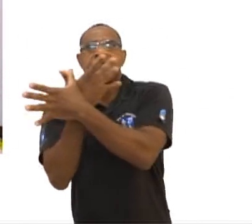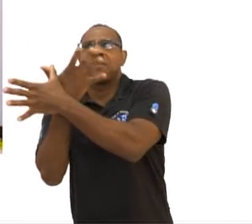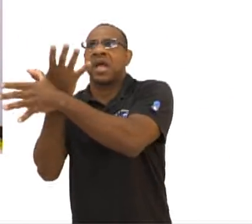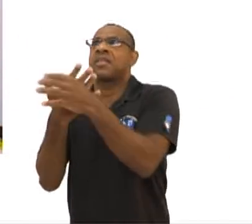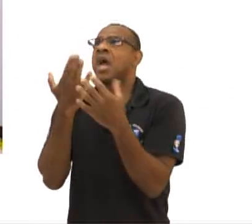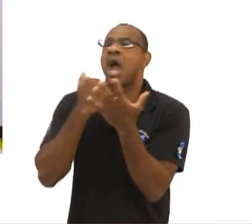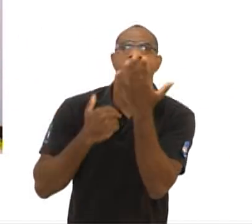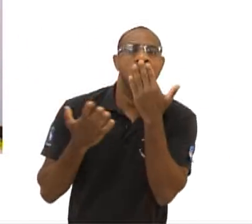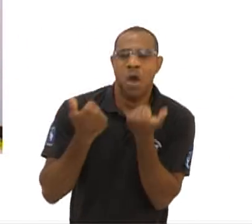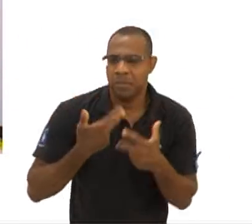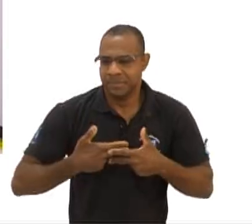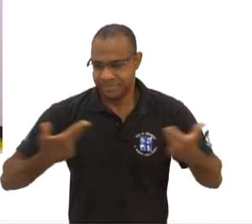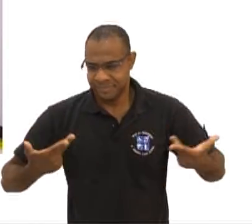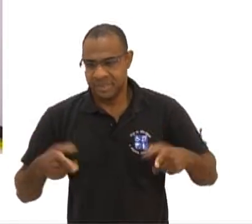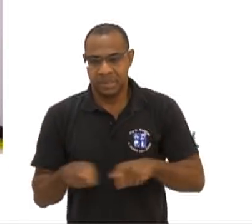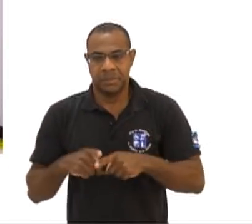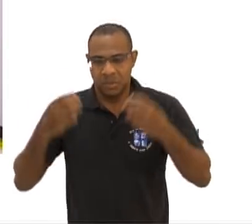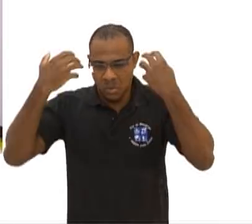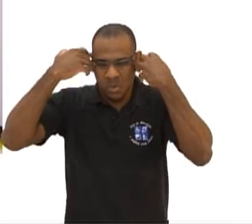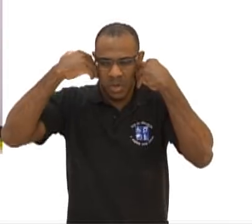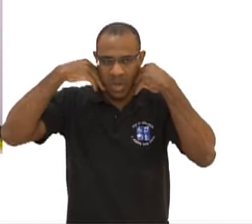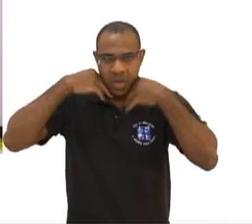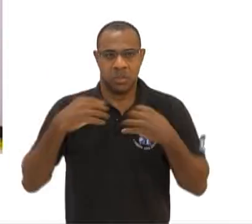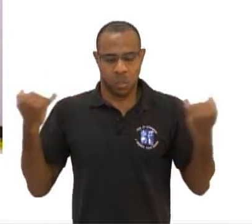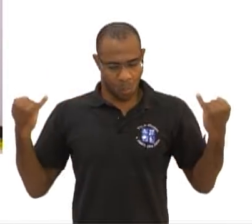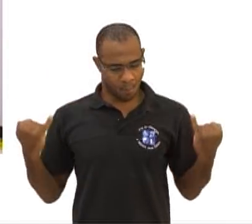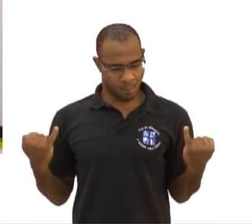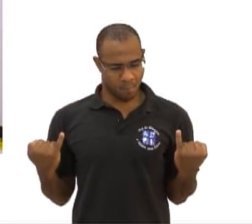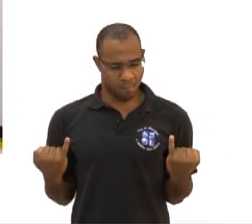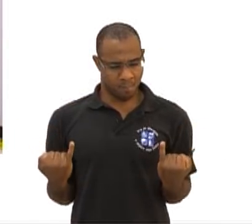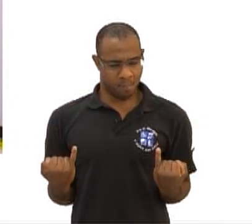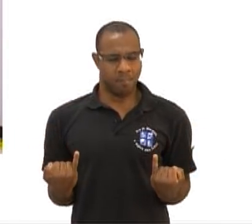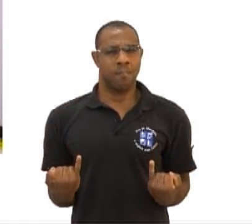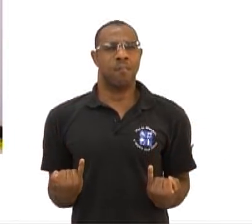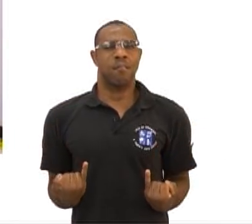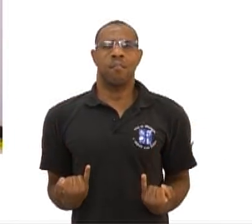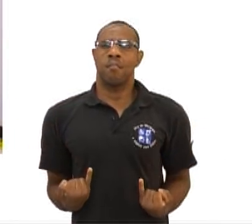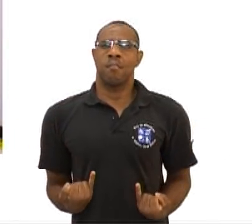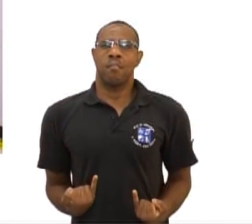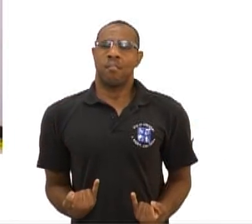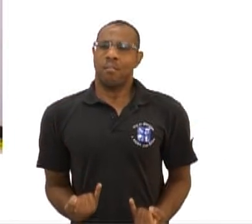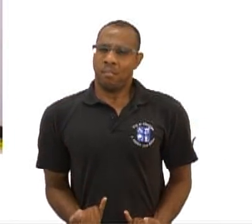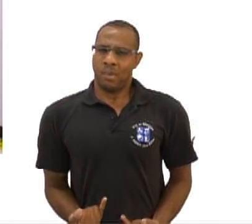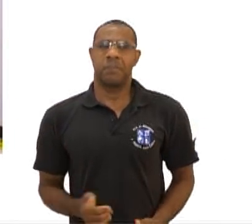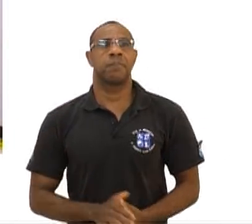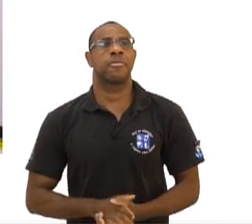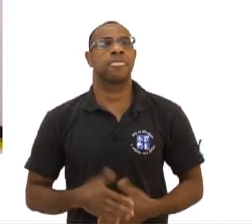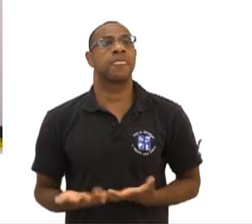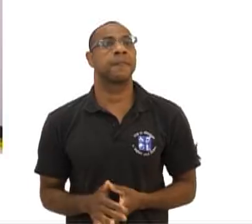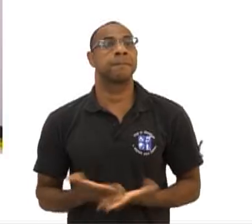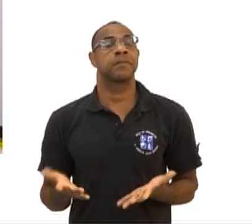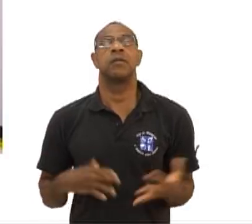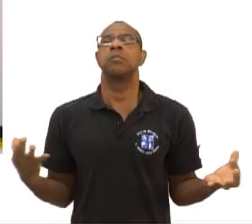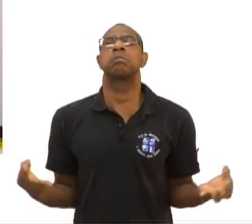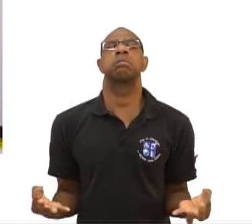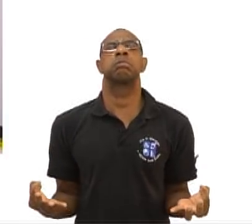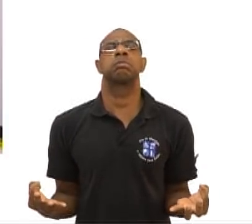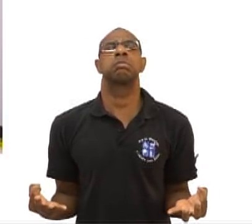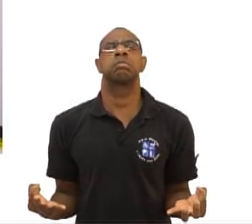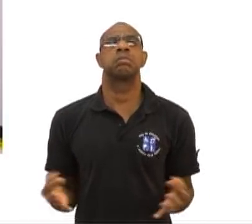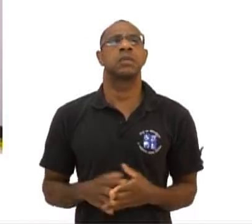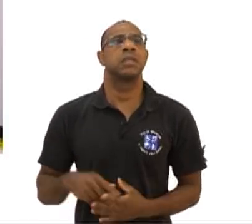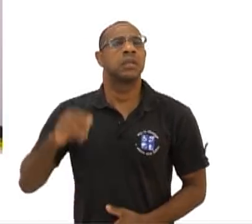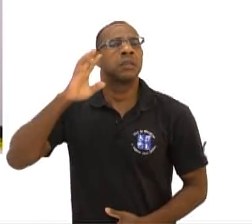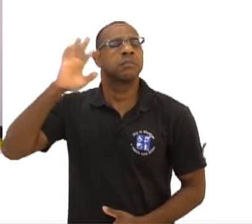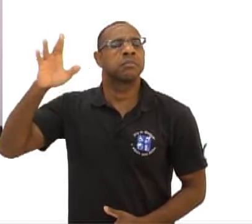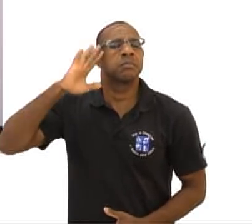sua boca e do seu próprio suor. Emagreceu, enrudeceu, virou mestre daqueles que meditavam. De repente, ele ouviu no